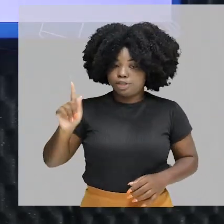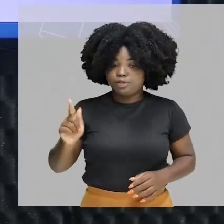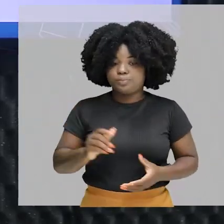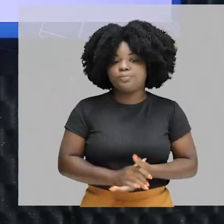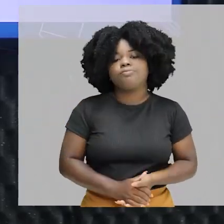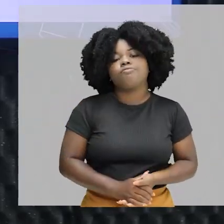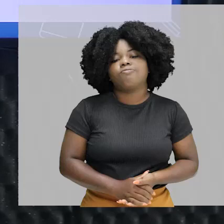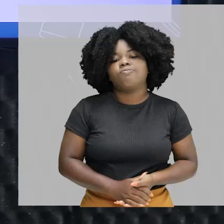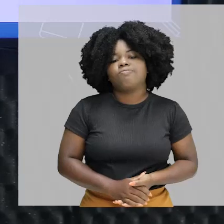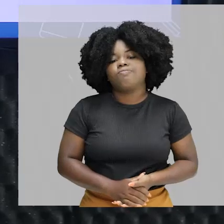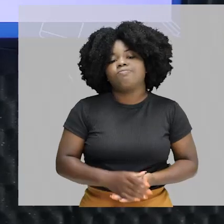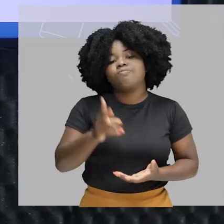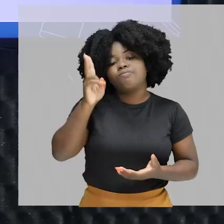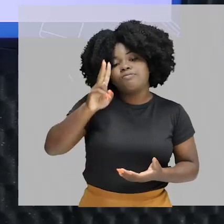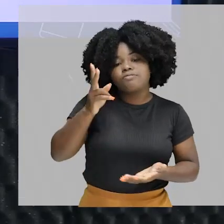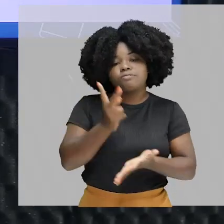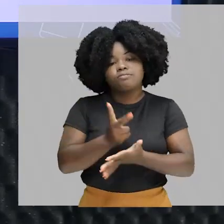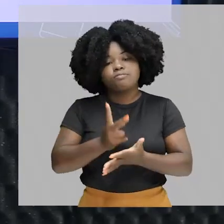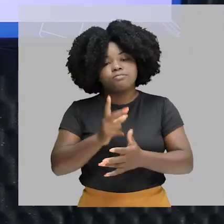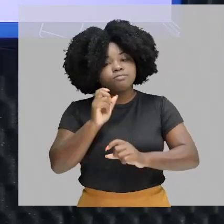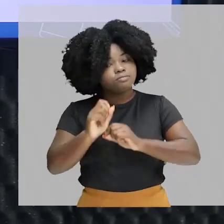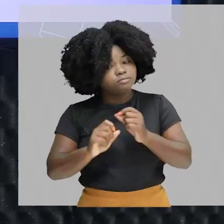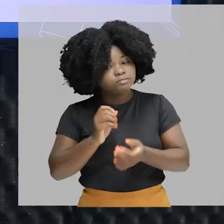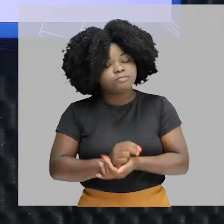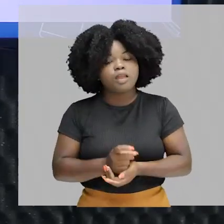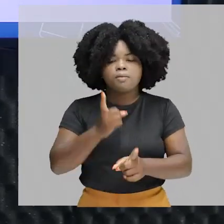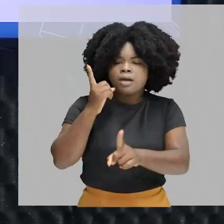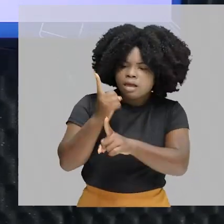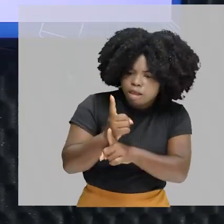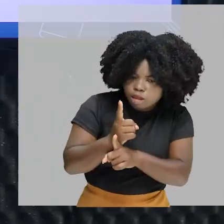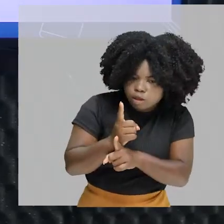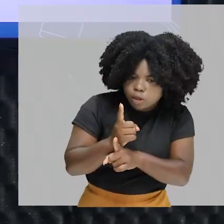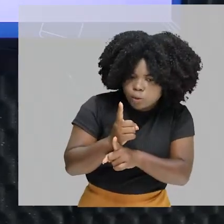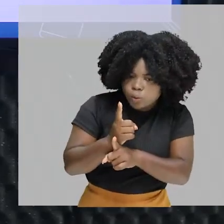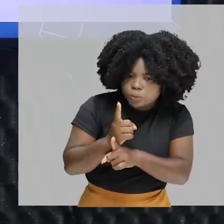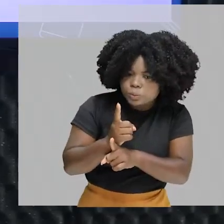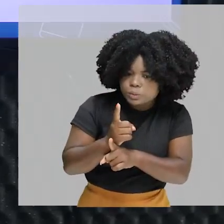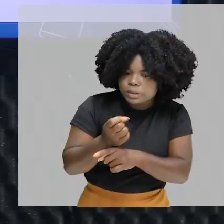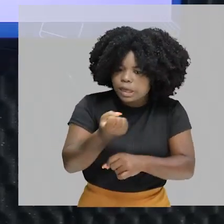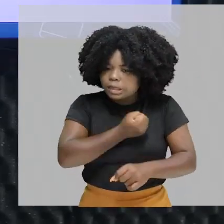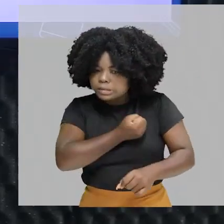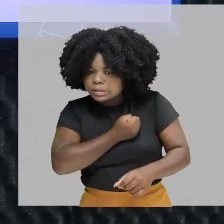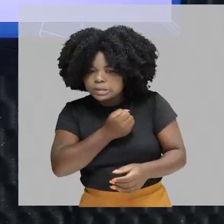Bom, lembra sempre, tá, que para que eu descubra esses termos